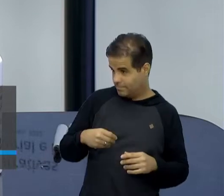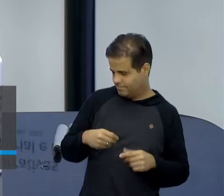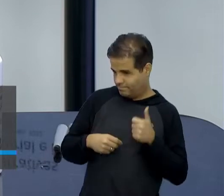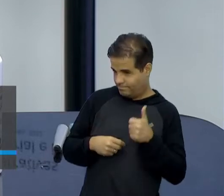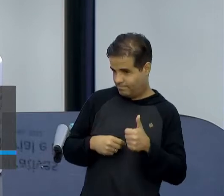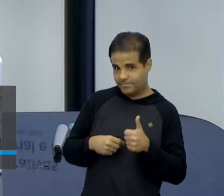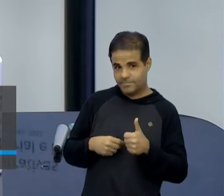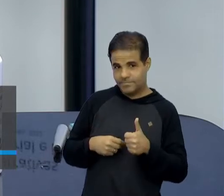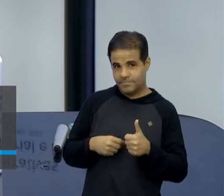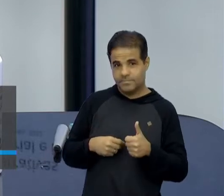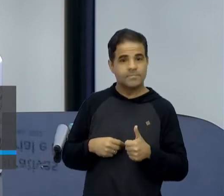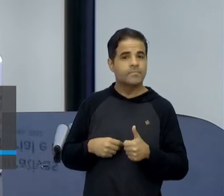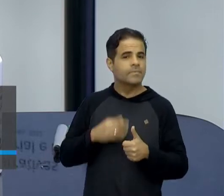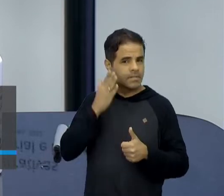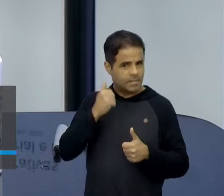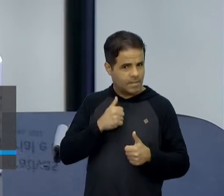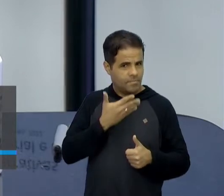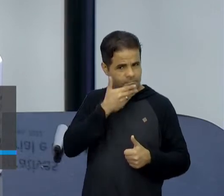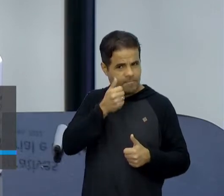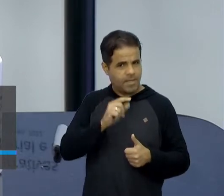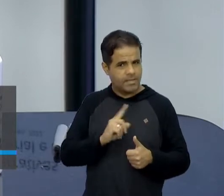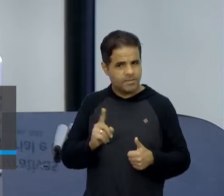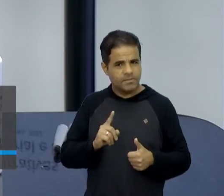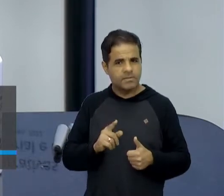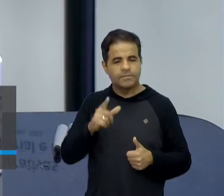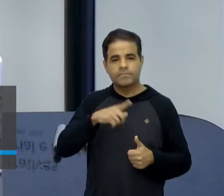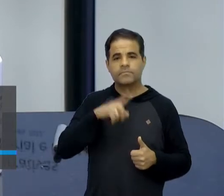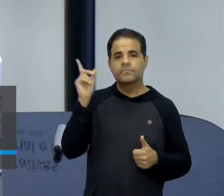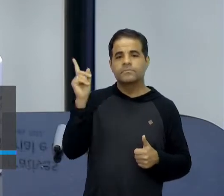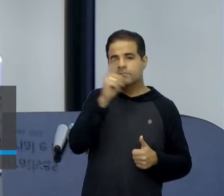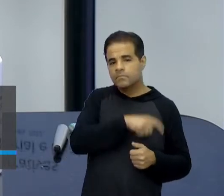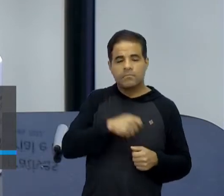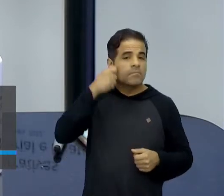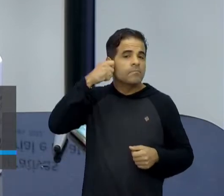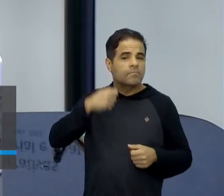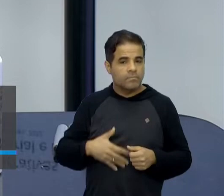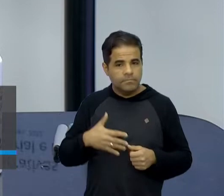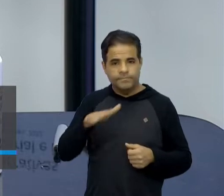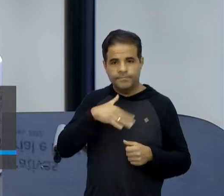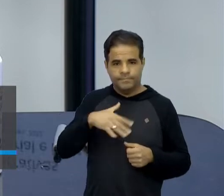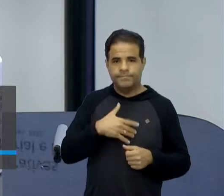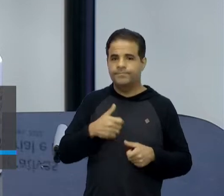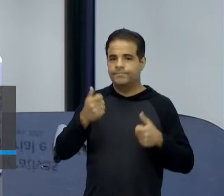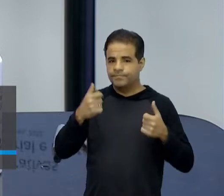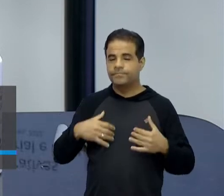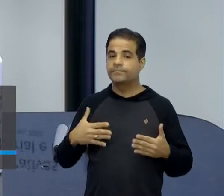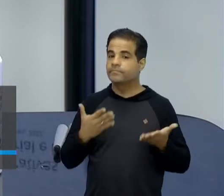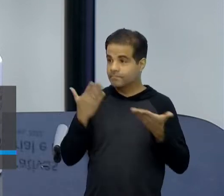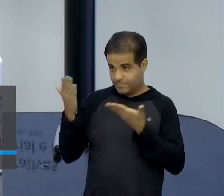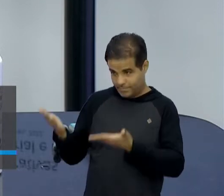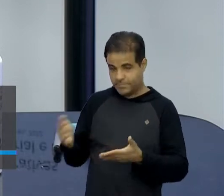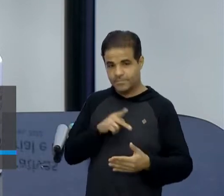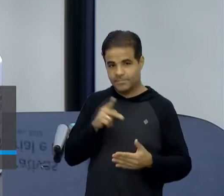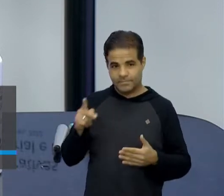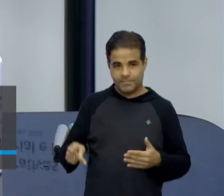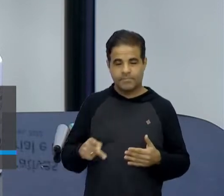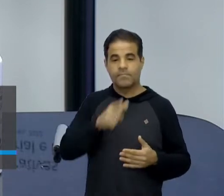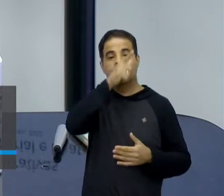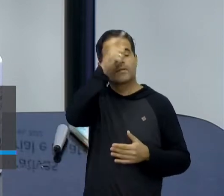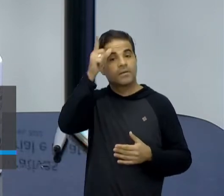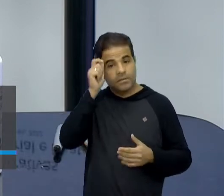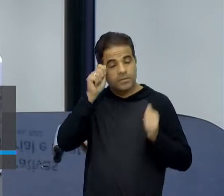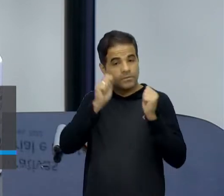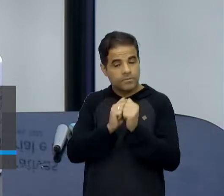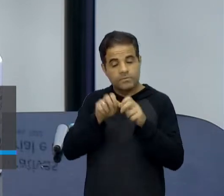Muito obrigada. Você sabe que isso não é uma tarefa muito fácil. Eu tenho uma dificuldade nessa parte. Mas eu estou ao lado do professor Guerreiro,